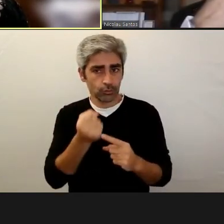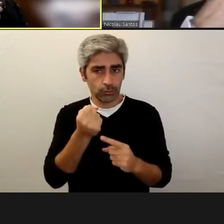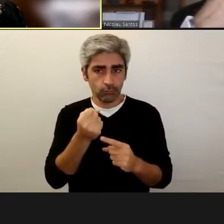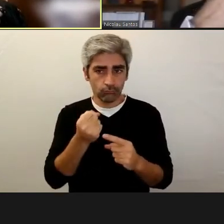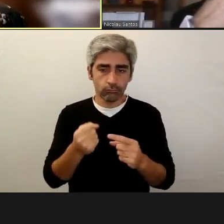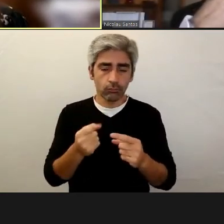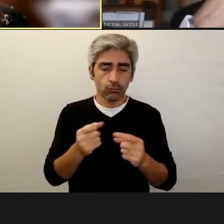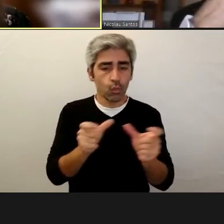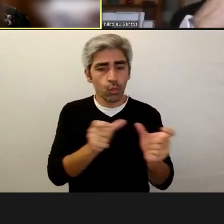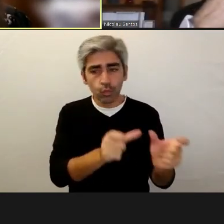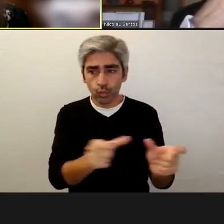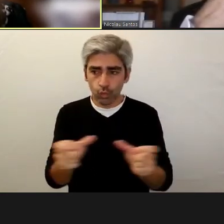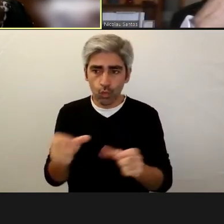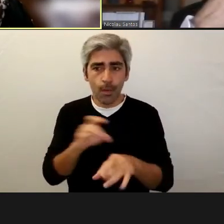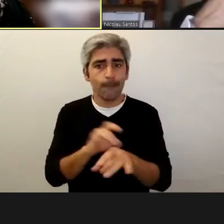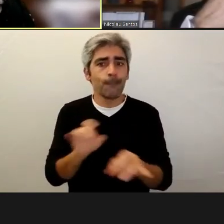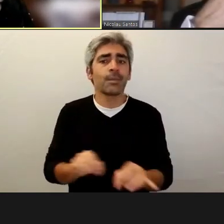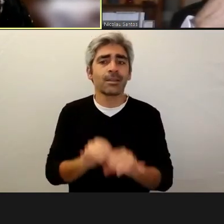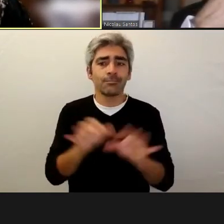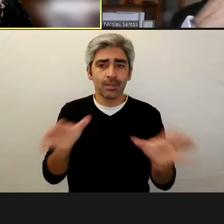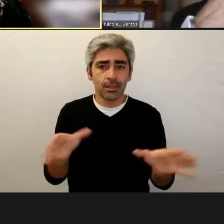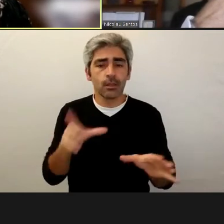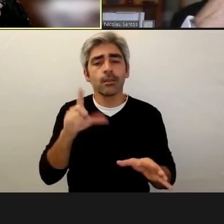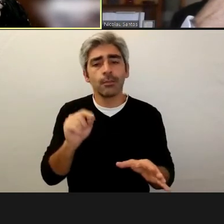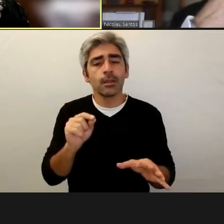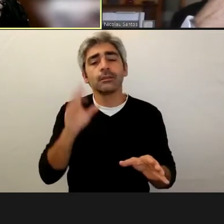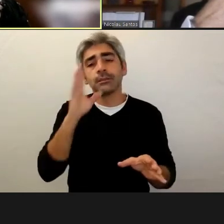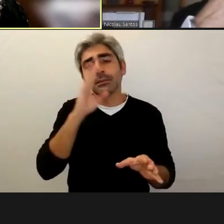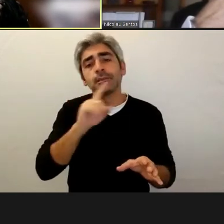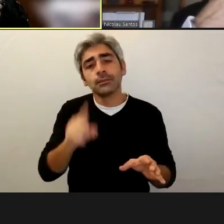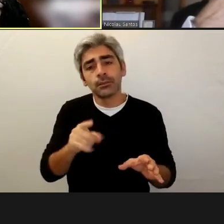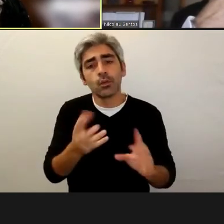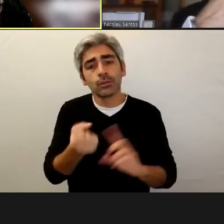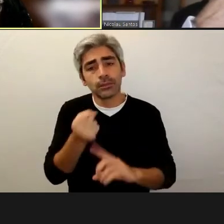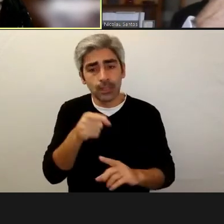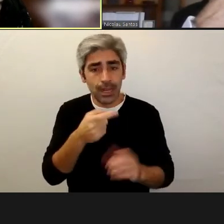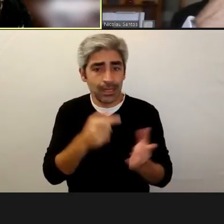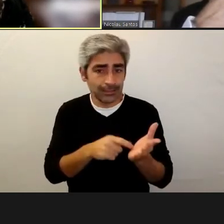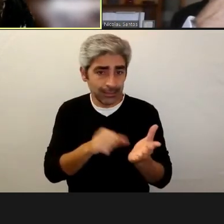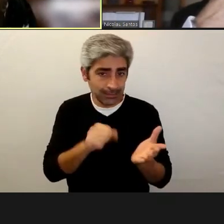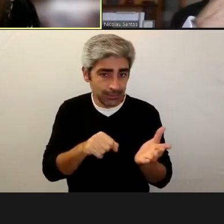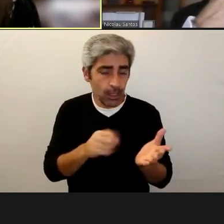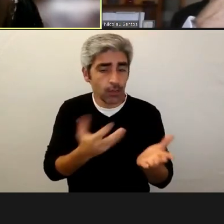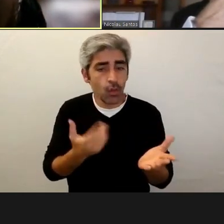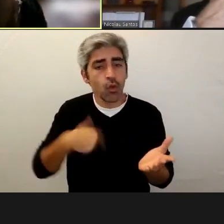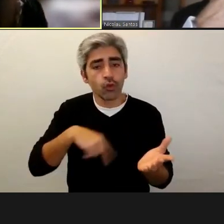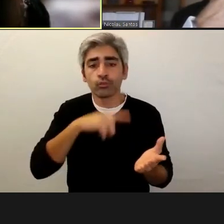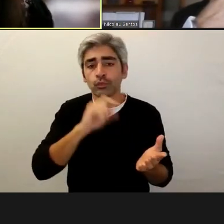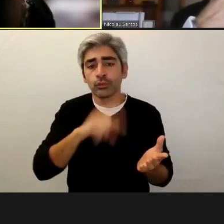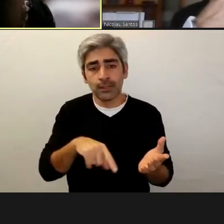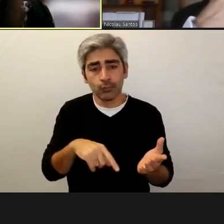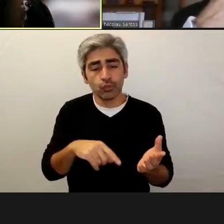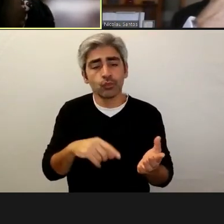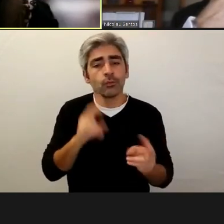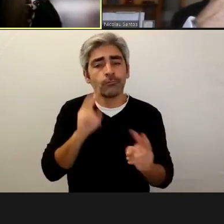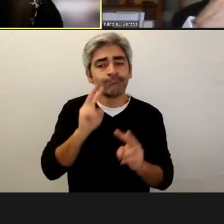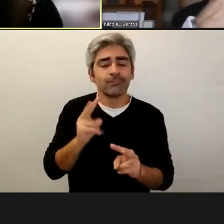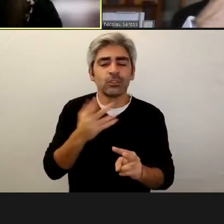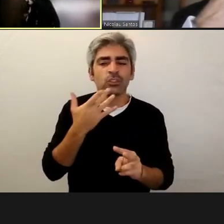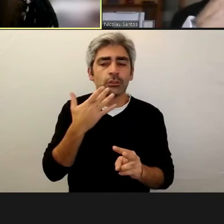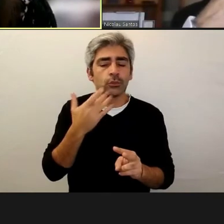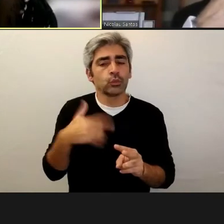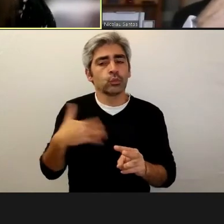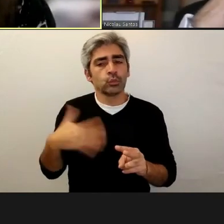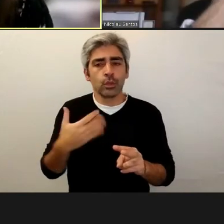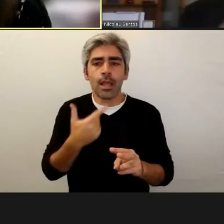de controlo da pandemia, e mesmo que se considere que ela é necessária, nós podemos ainda assim considerar que ela é excessivamente gravosa do